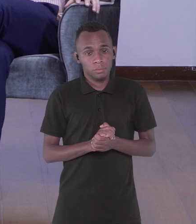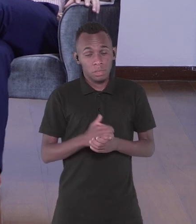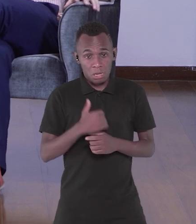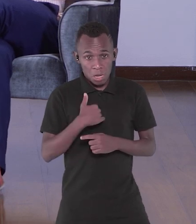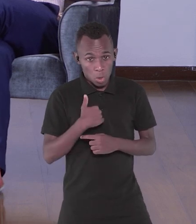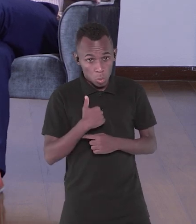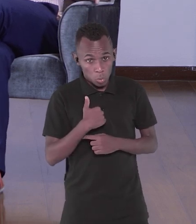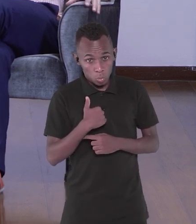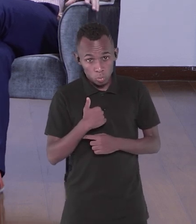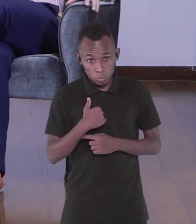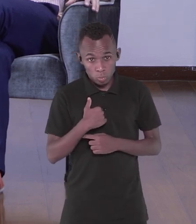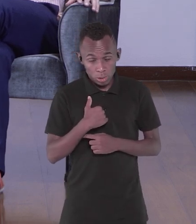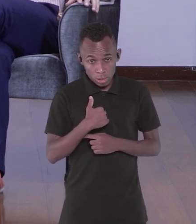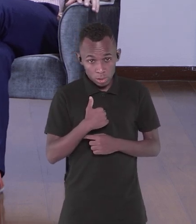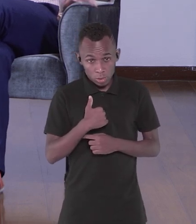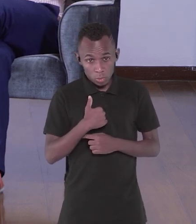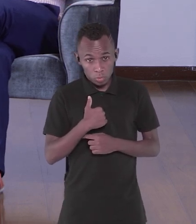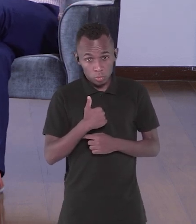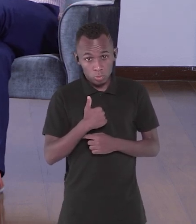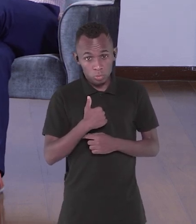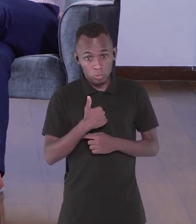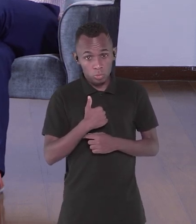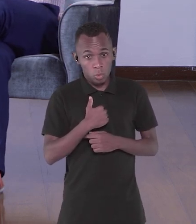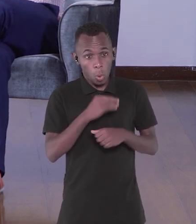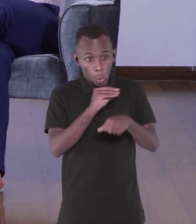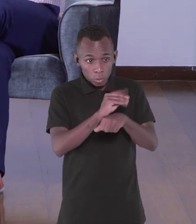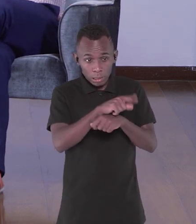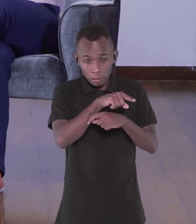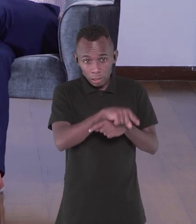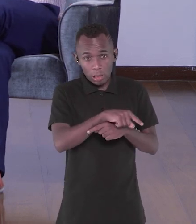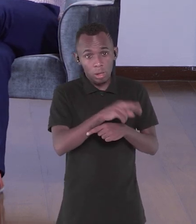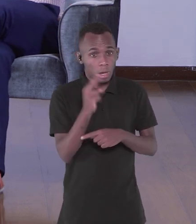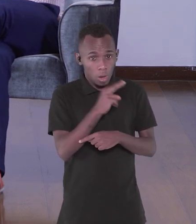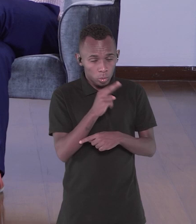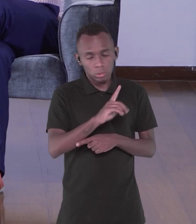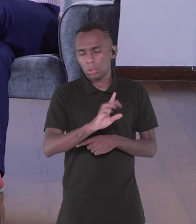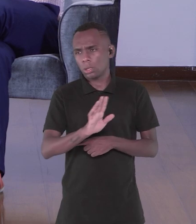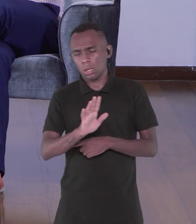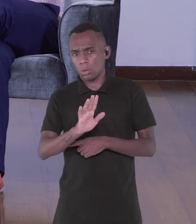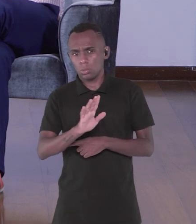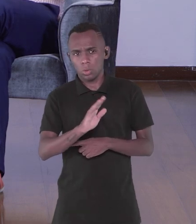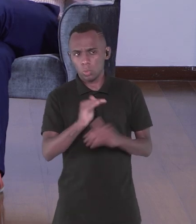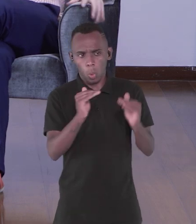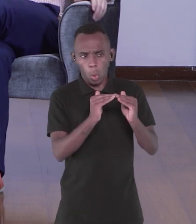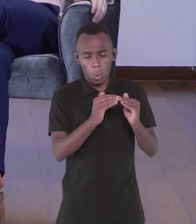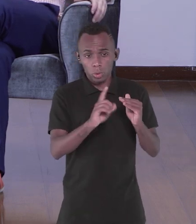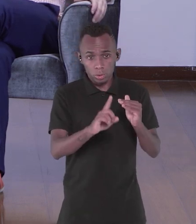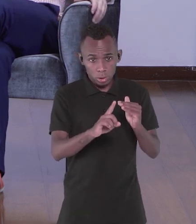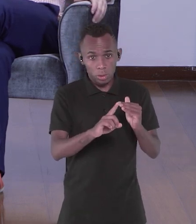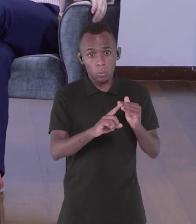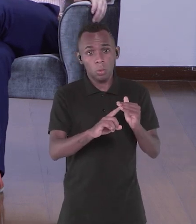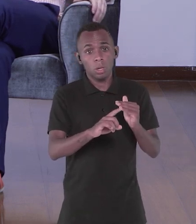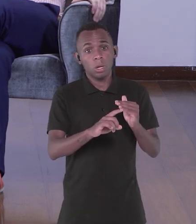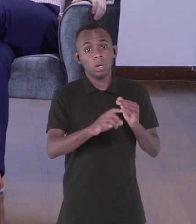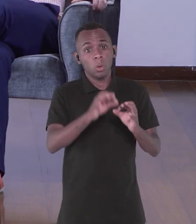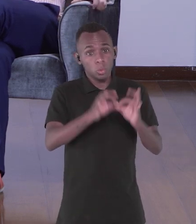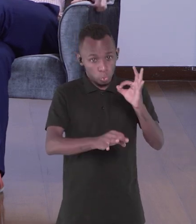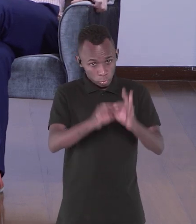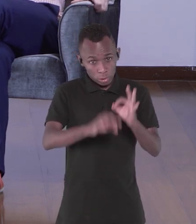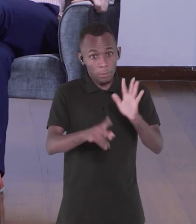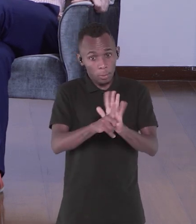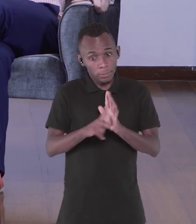alguma, defendendo o Putin. O que ele está fazendo é crime de guerra. Ele vai precisar passar por